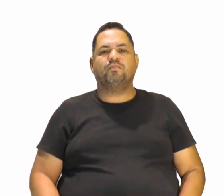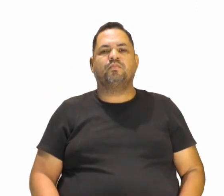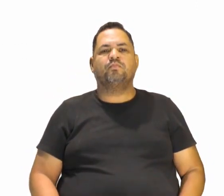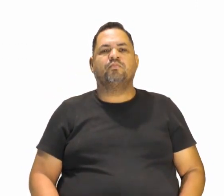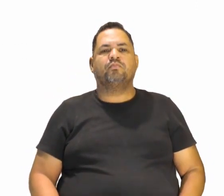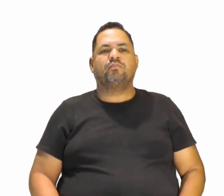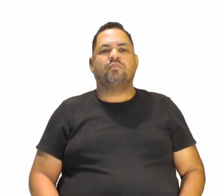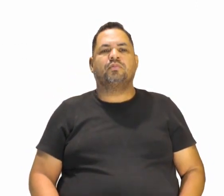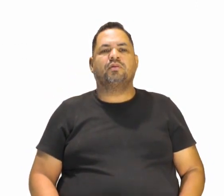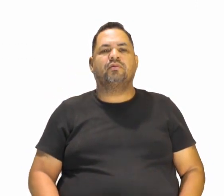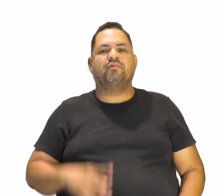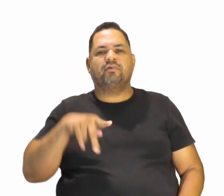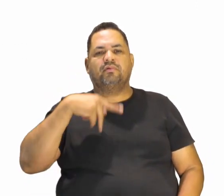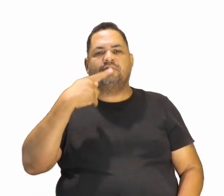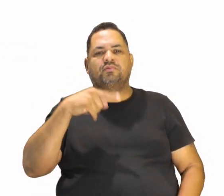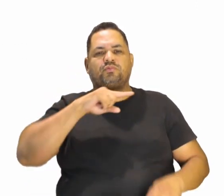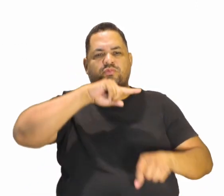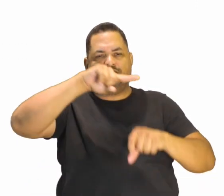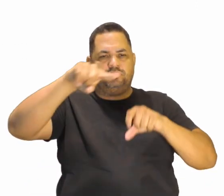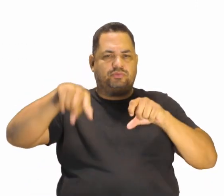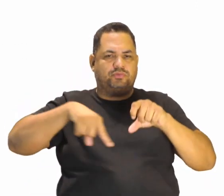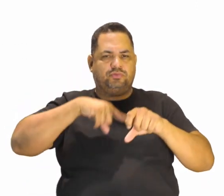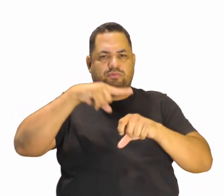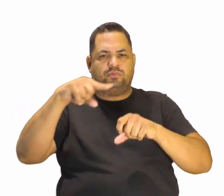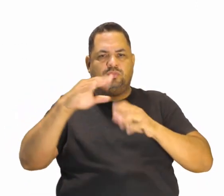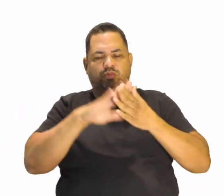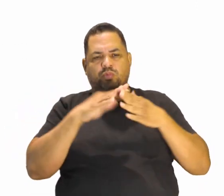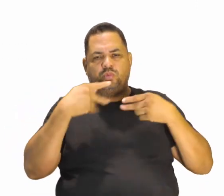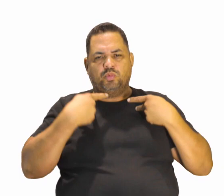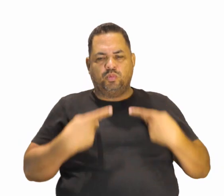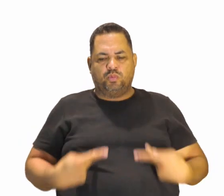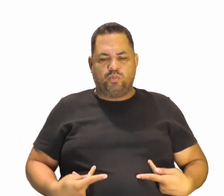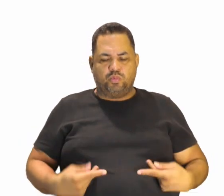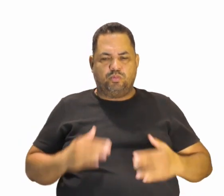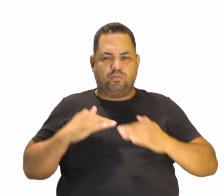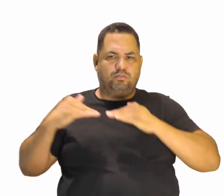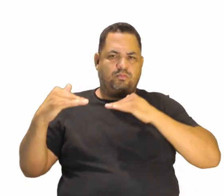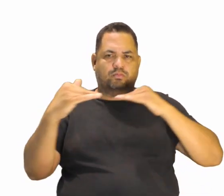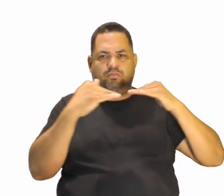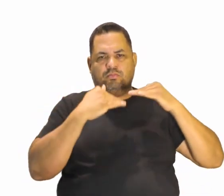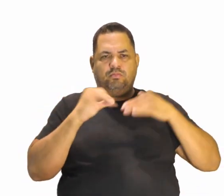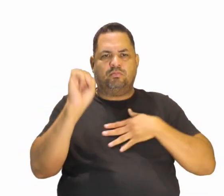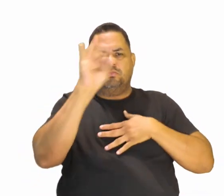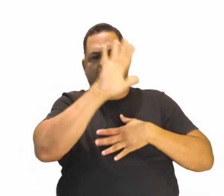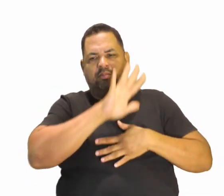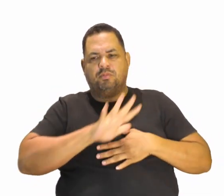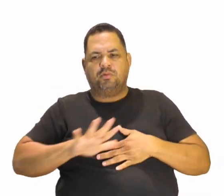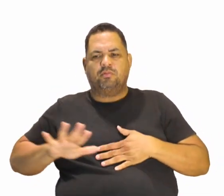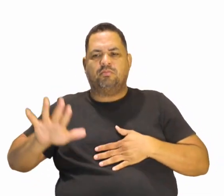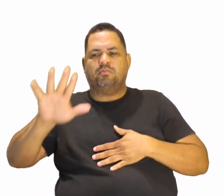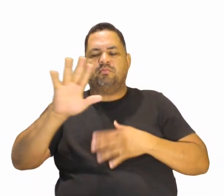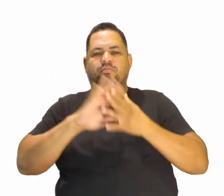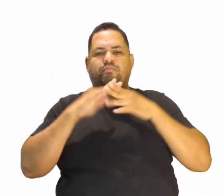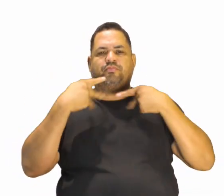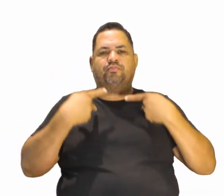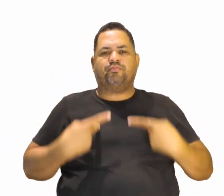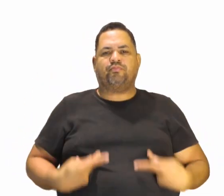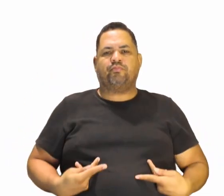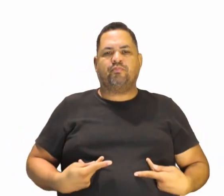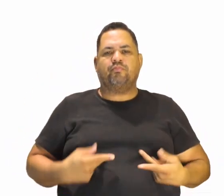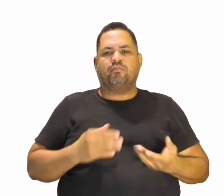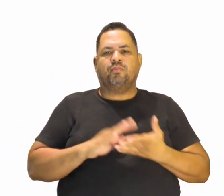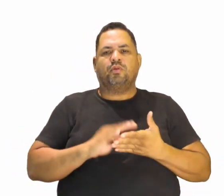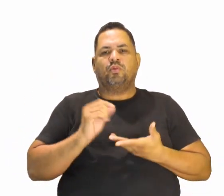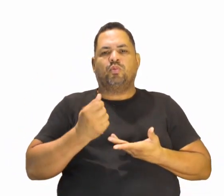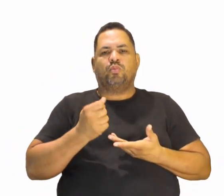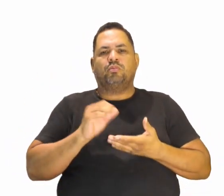quê, prof? Nós falamos sobre o ciclo desse corpo padrão, falamos dessa imagem corporal,